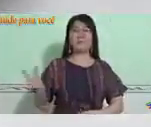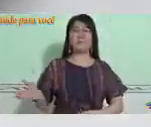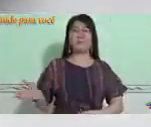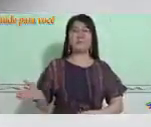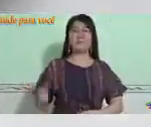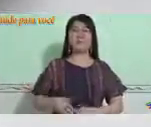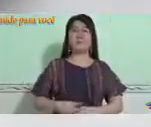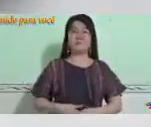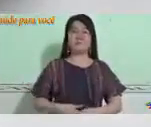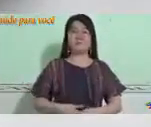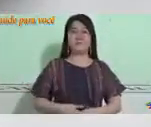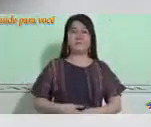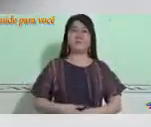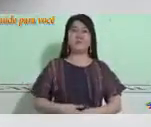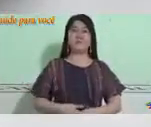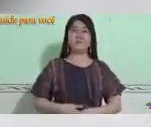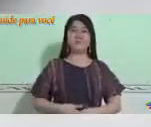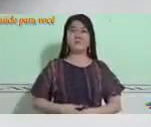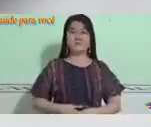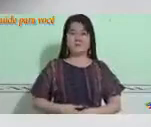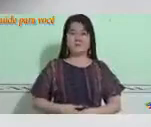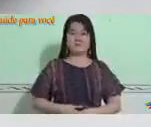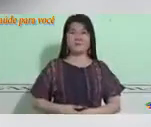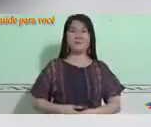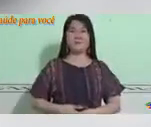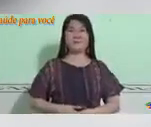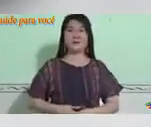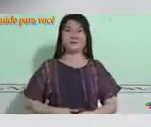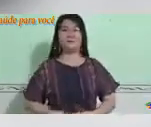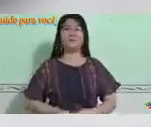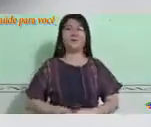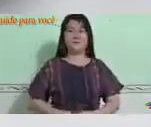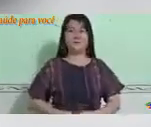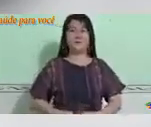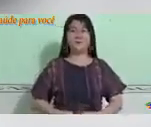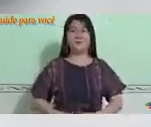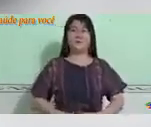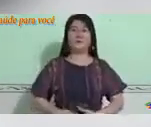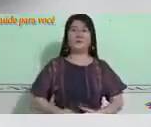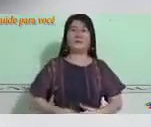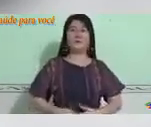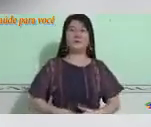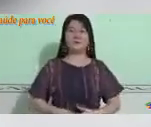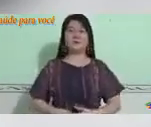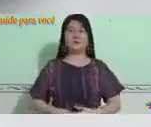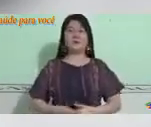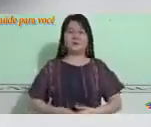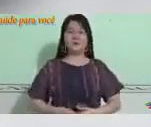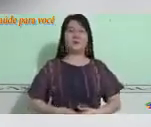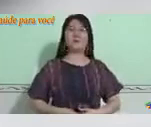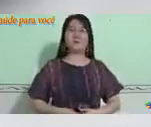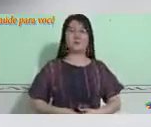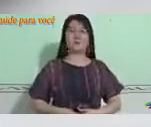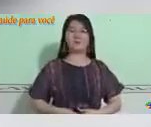transvaginal, vírgula, pois nem sempre o ultrassom normal é capaz de identificar a alteração no útero, vírgula, sendo que, vírgula,